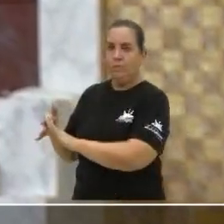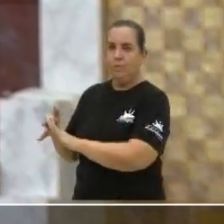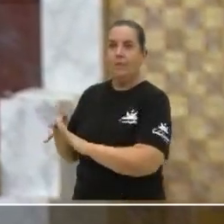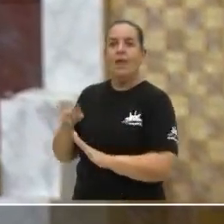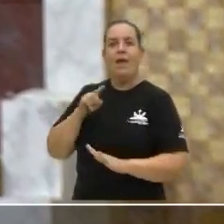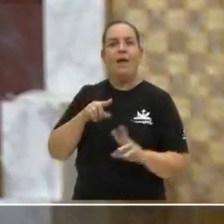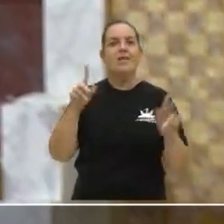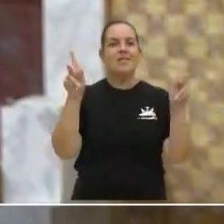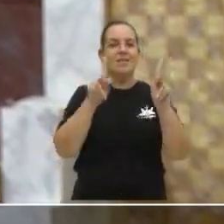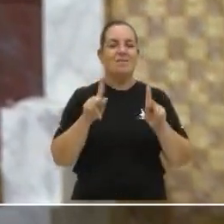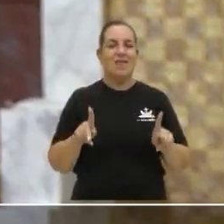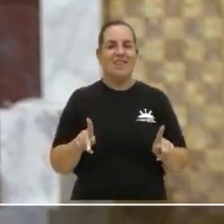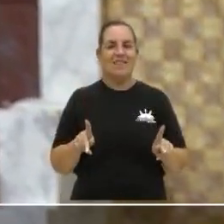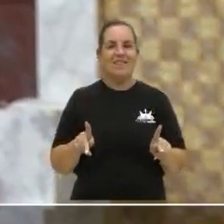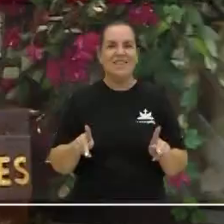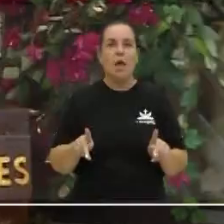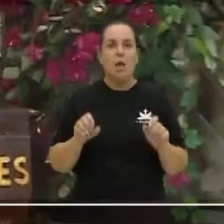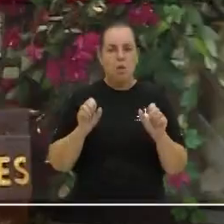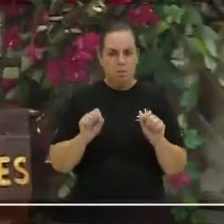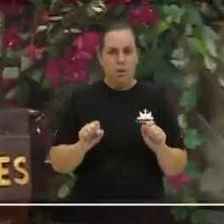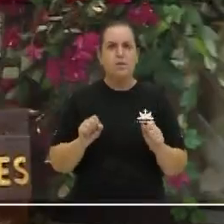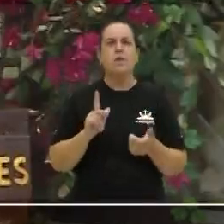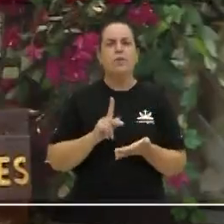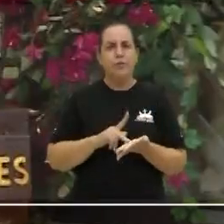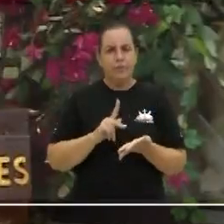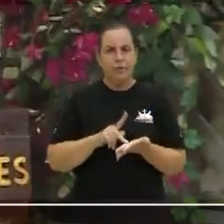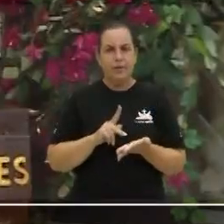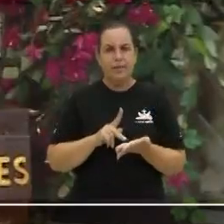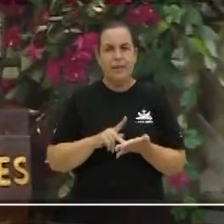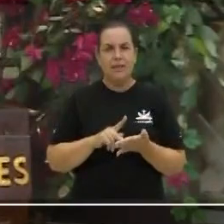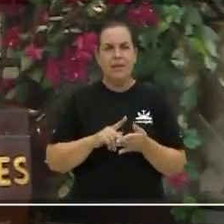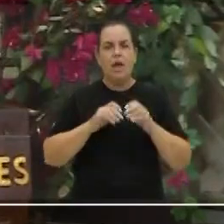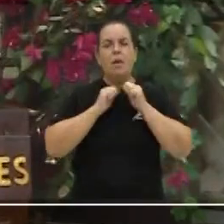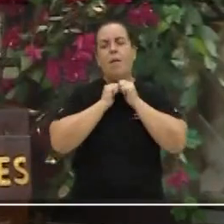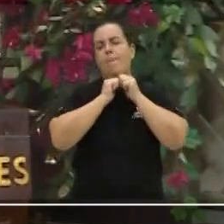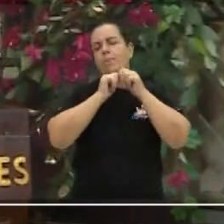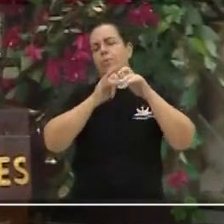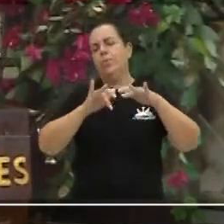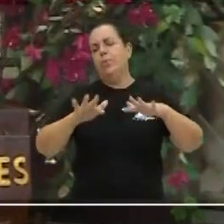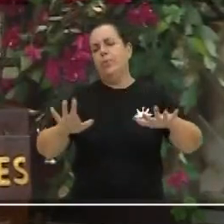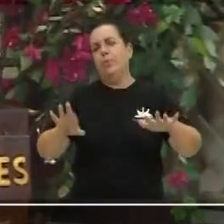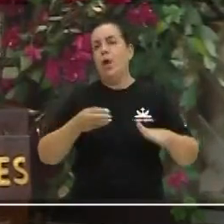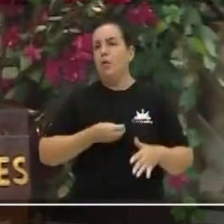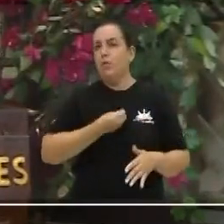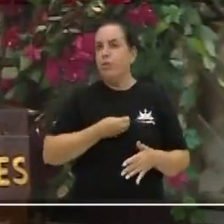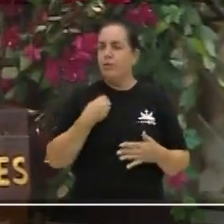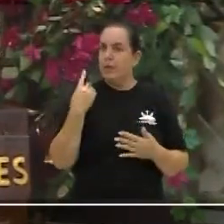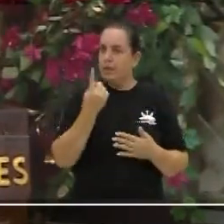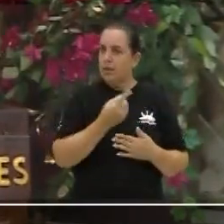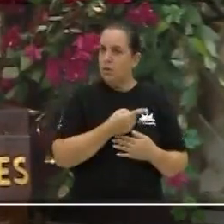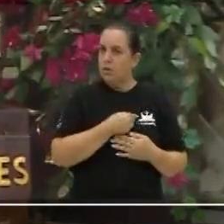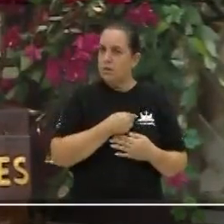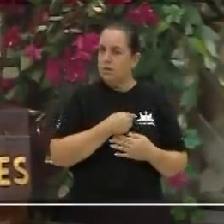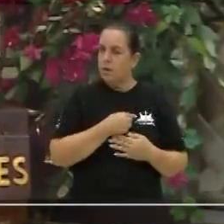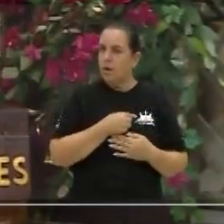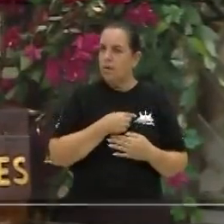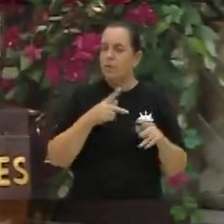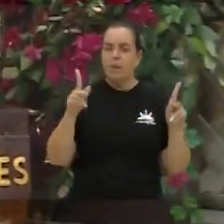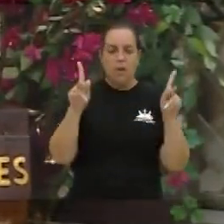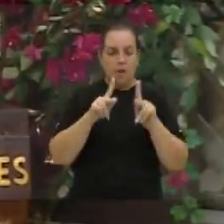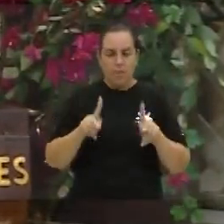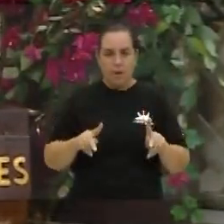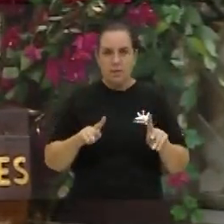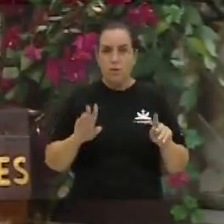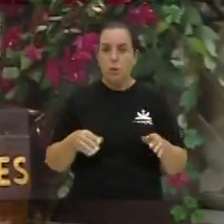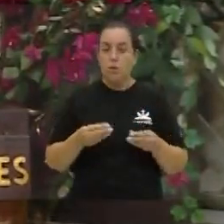essa paz possa de fato inundar a nossa vida, e cheios de paz, quando a missa